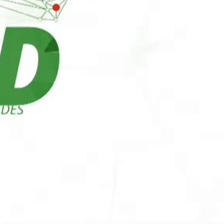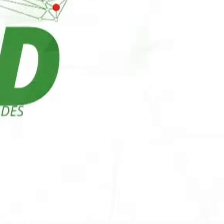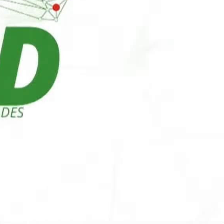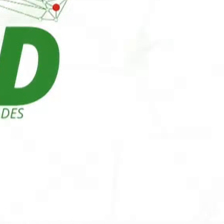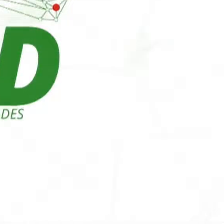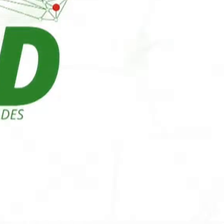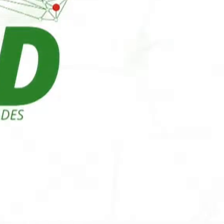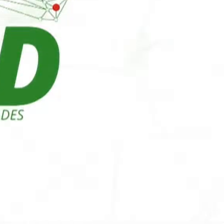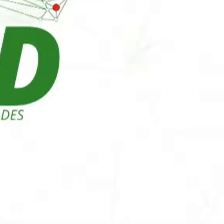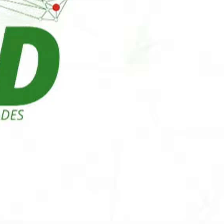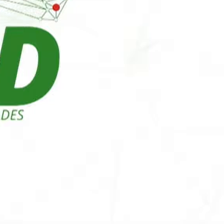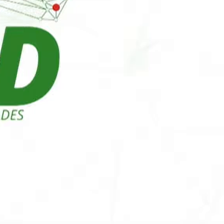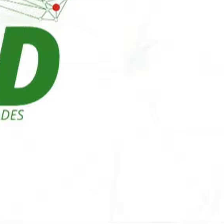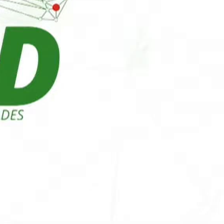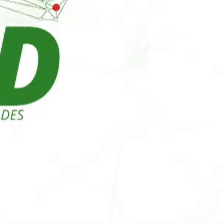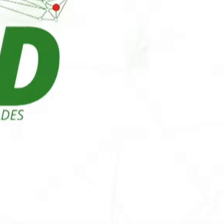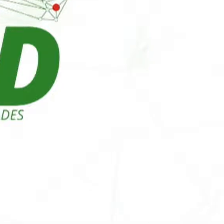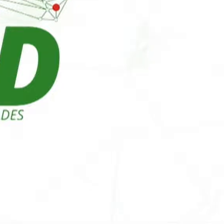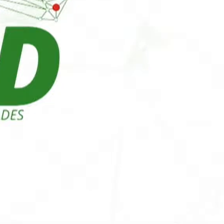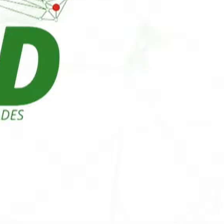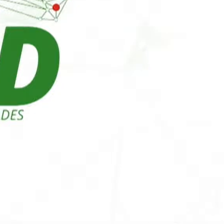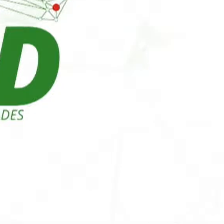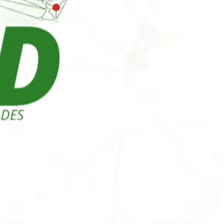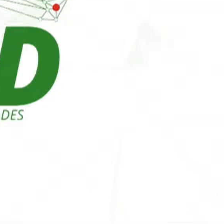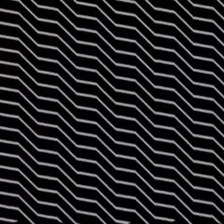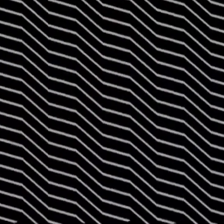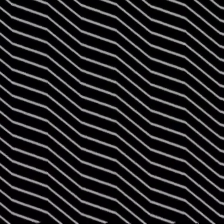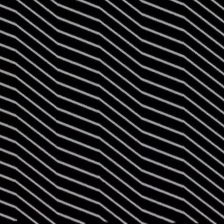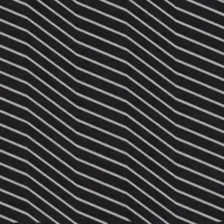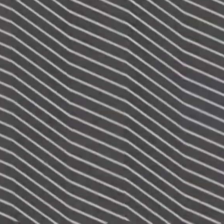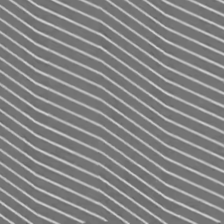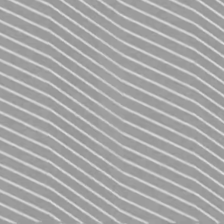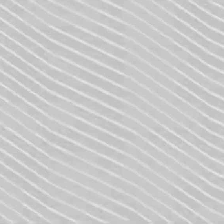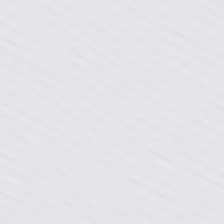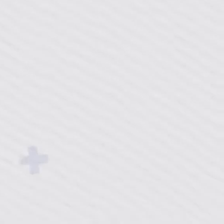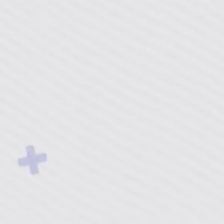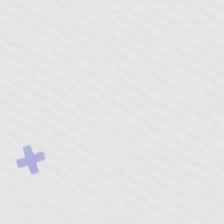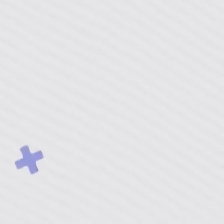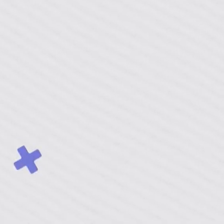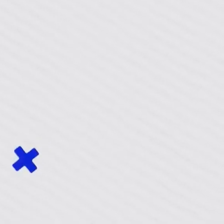Educação à distância, mudando realidades.